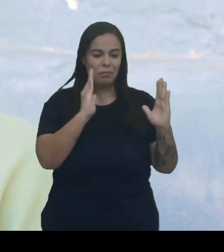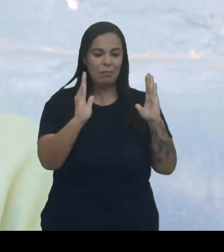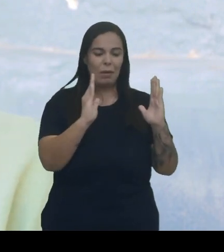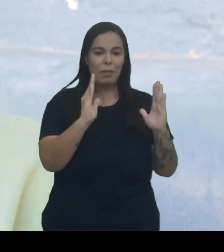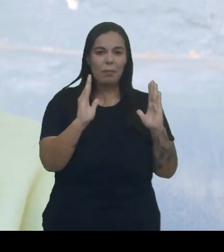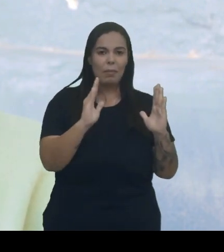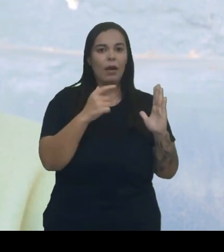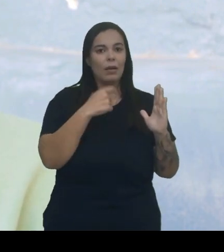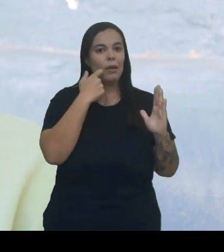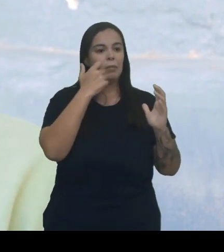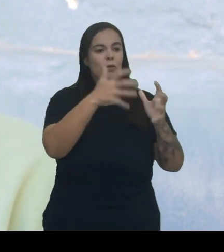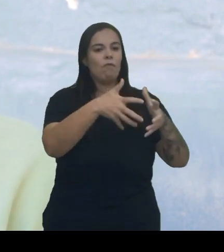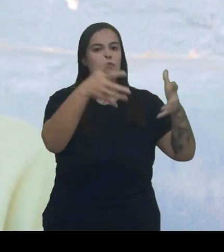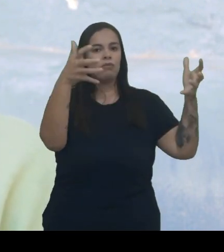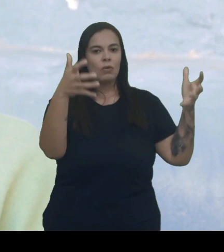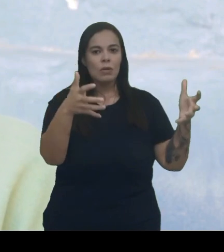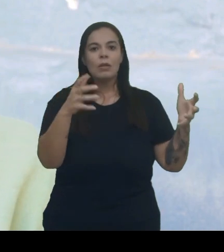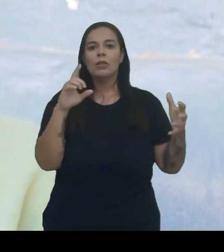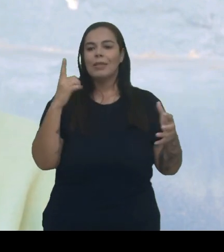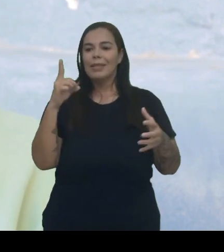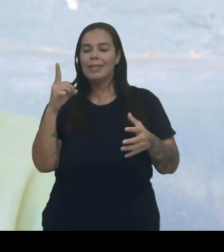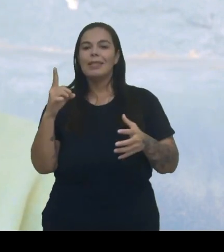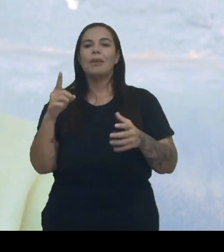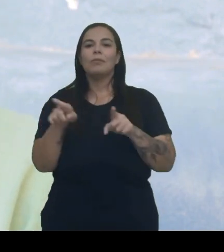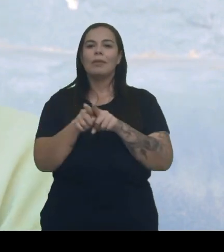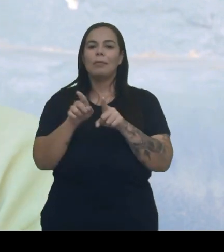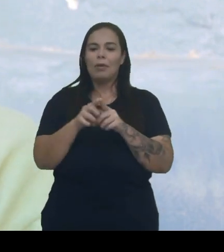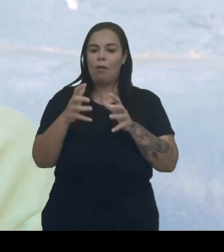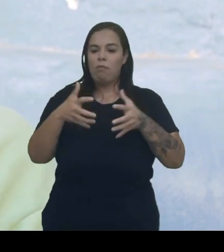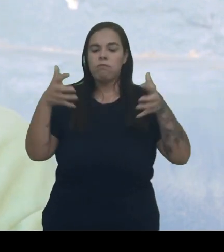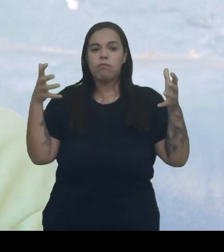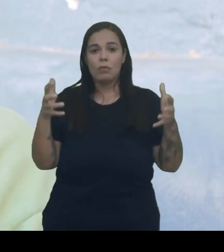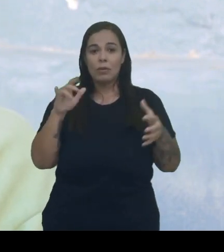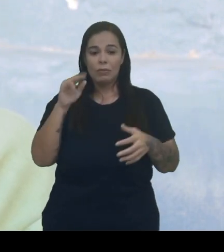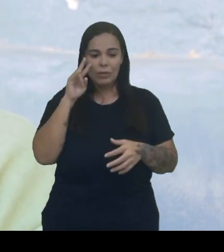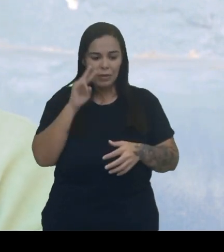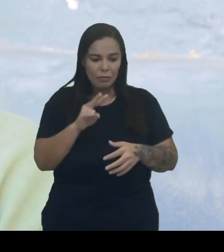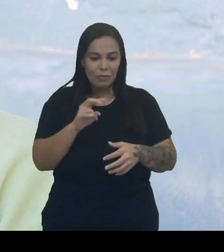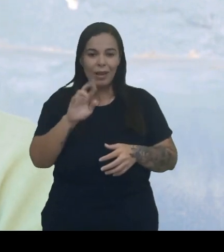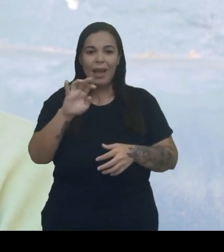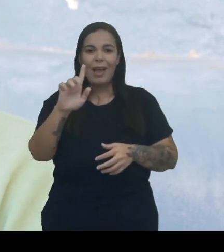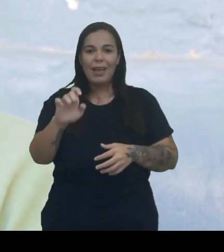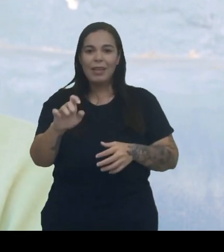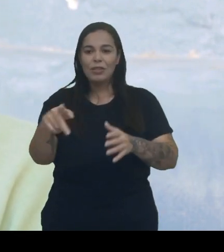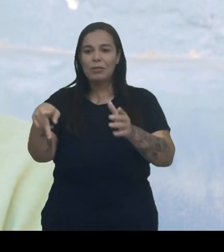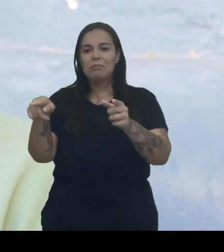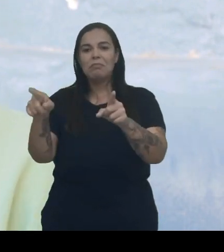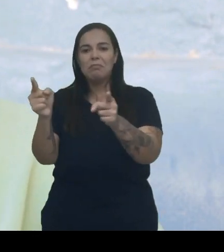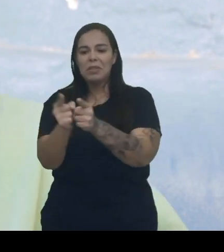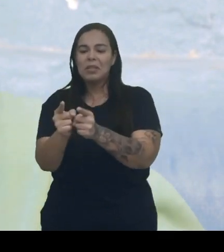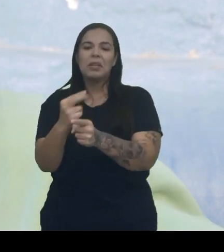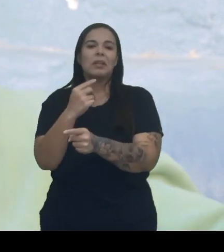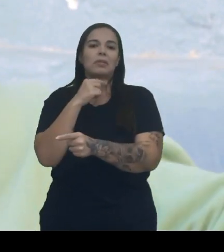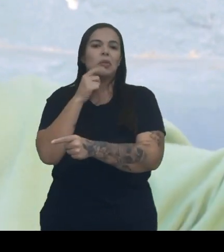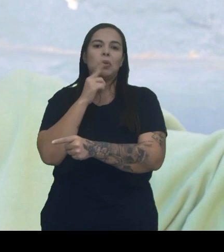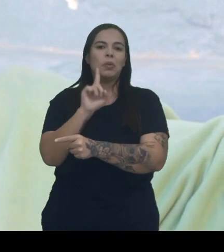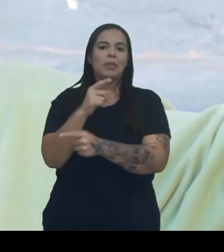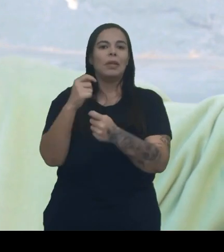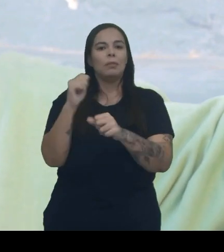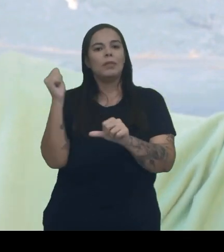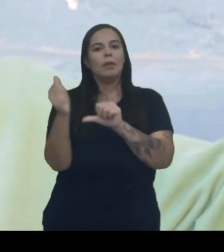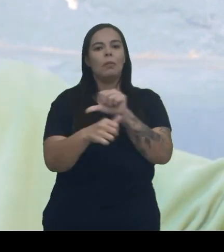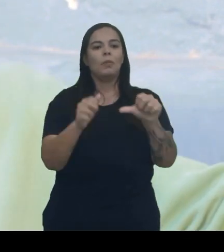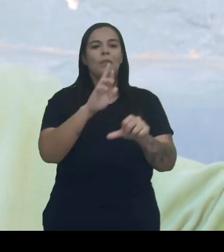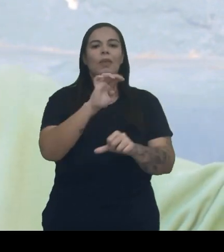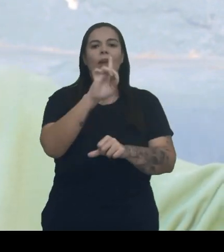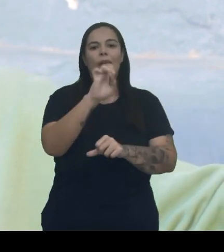grande, dezembro, janeiro, o mês do xarel, se você visse, você não cercava com a rede lança, que era uma rede de pequena potência. Você tinha que cercar com uma rede tainha, que era uma rede